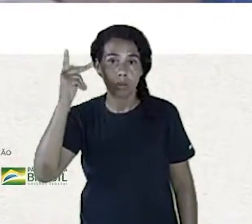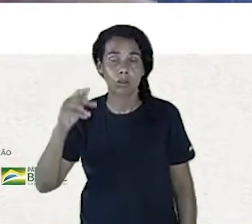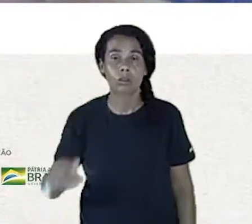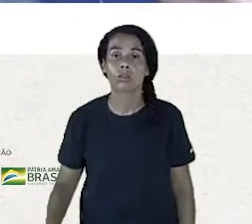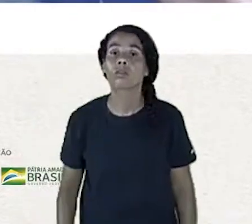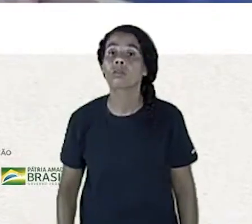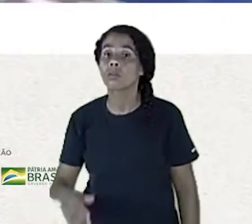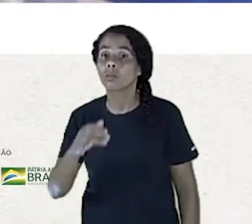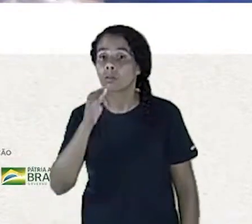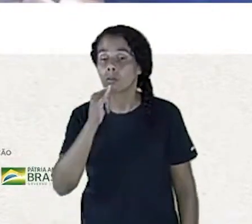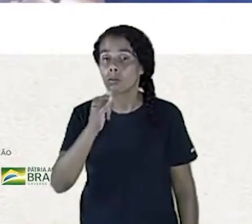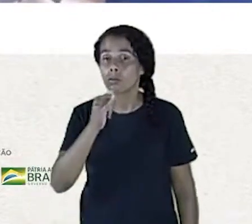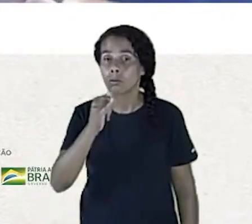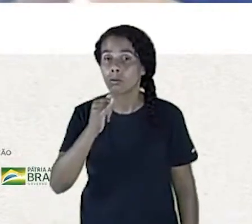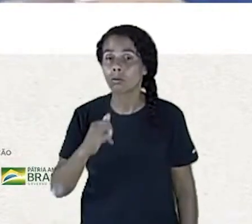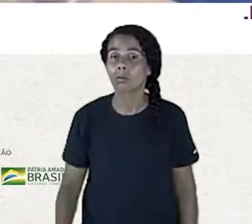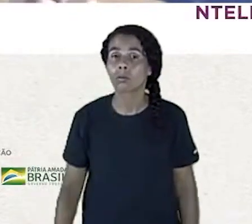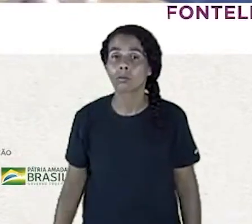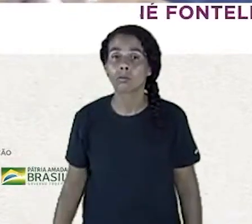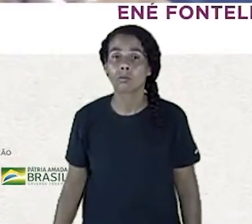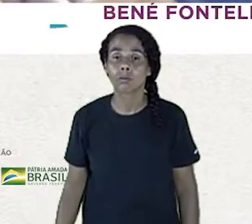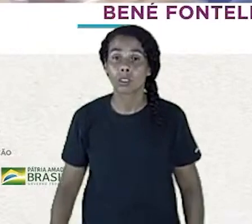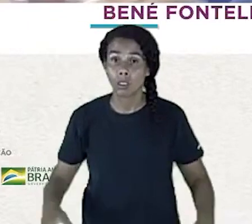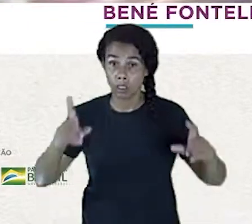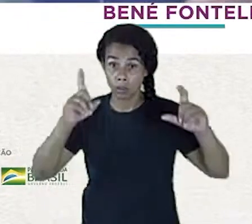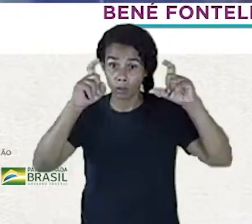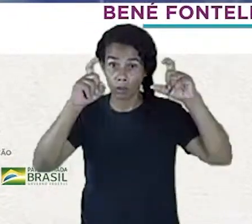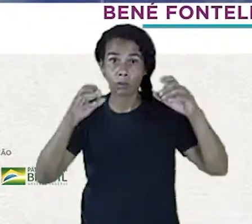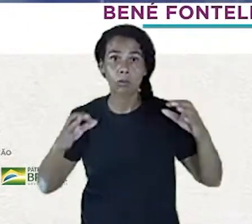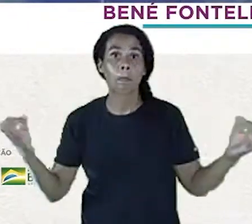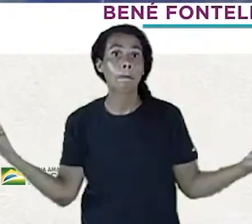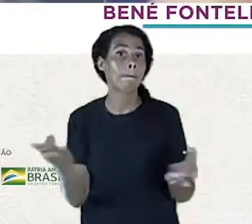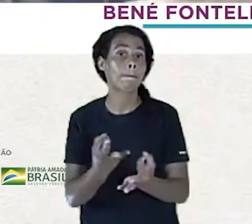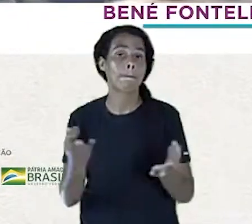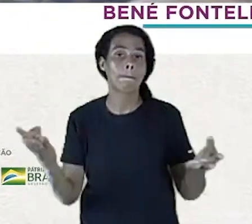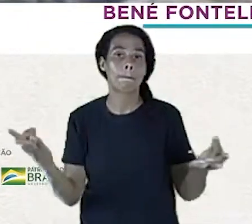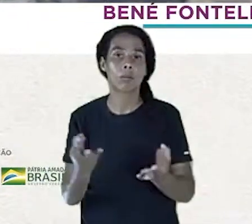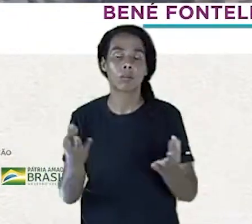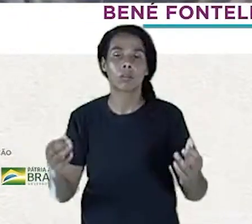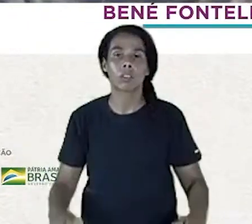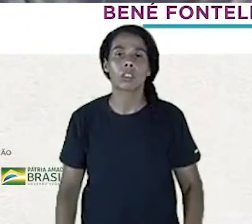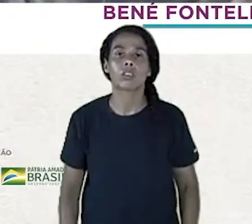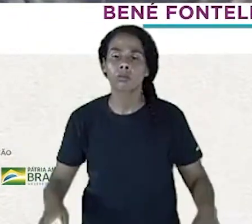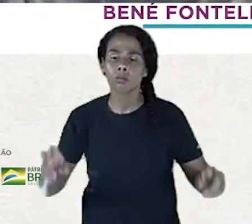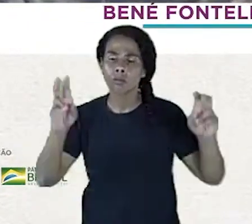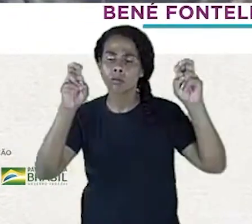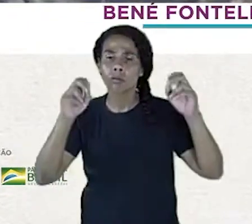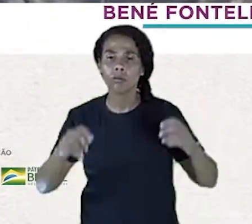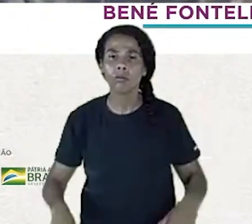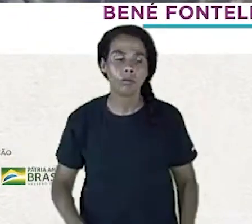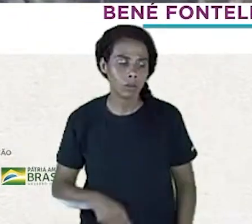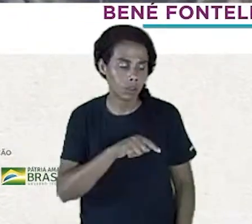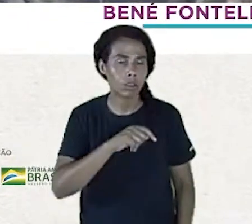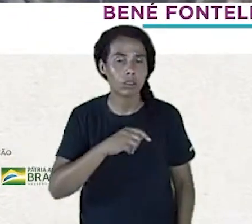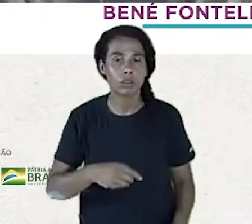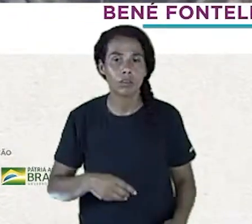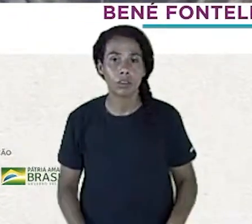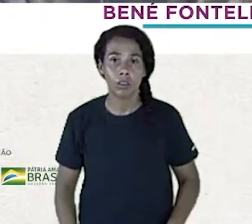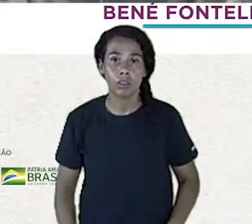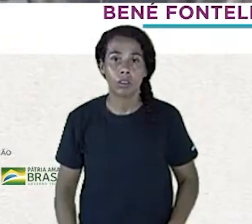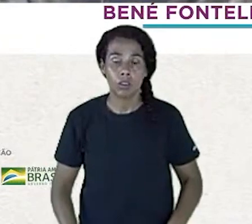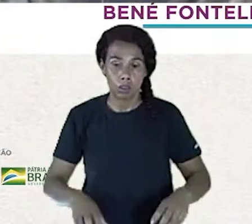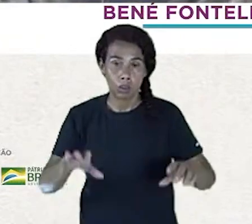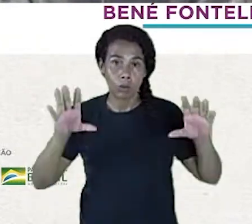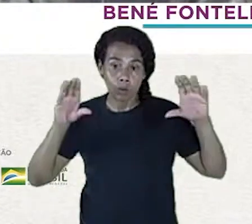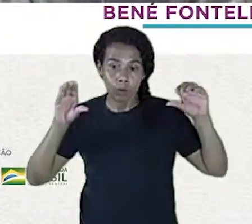que a Flora publica, as fotos são ótimas, e que ele está deitado, assim, né? No sofá, não sei,